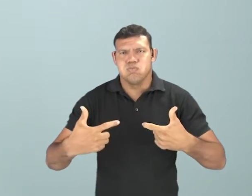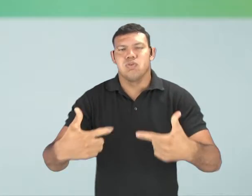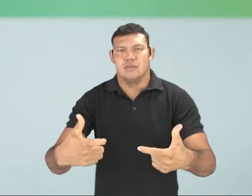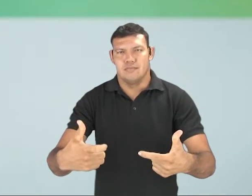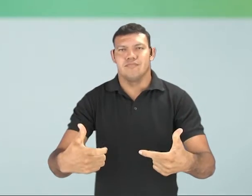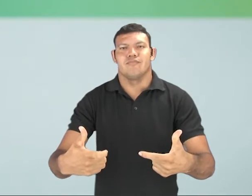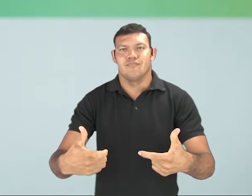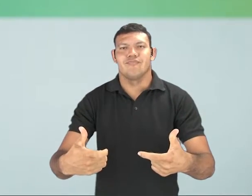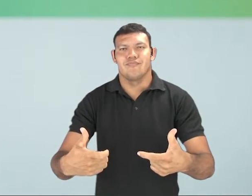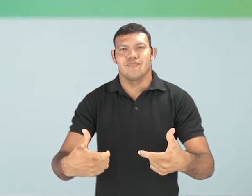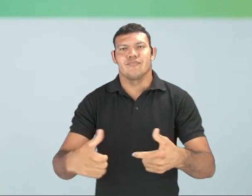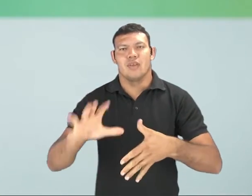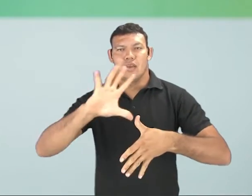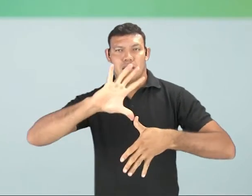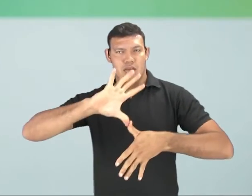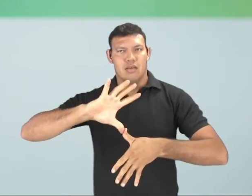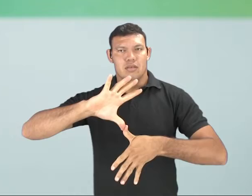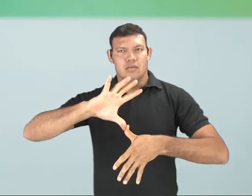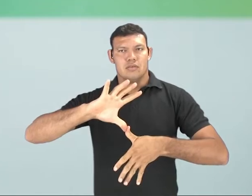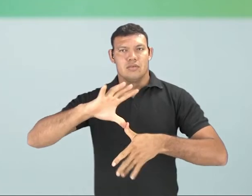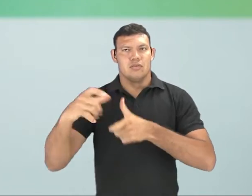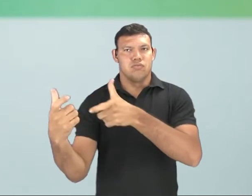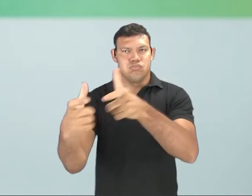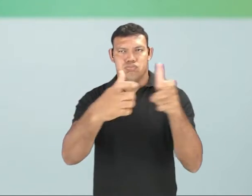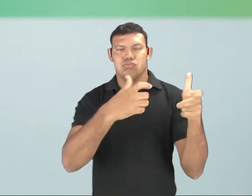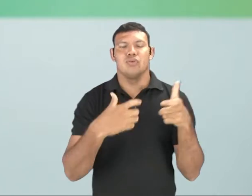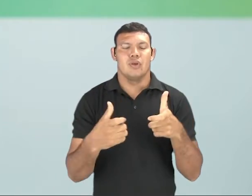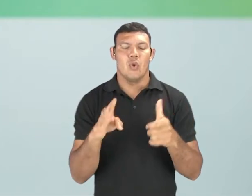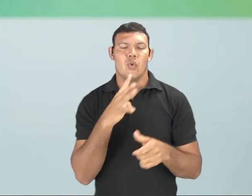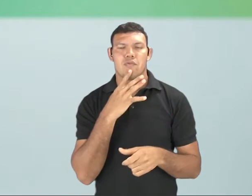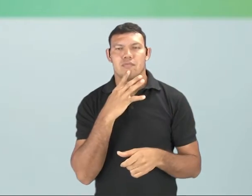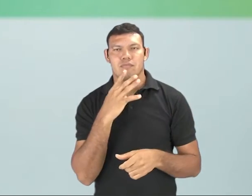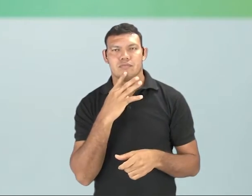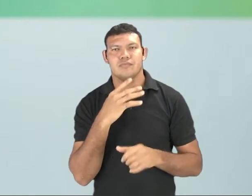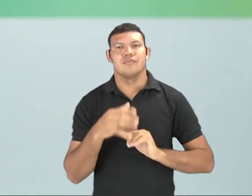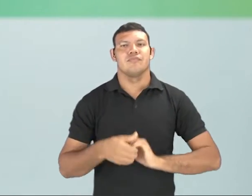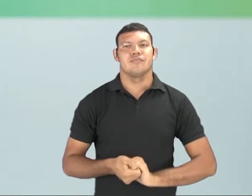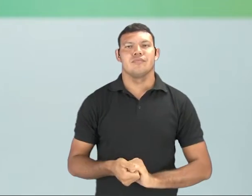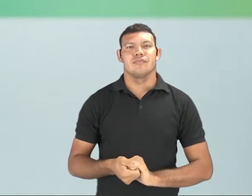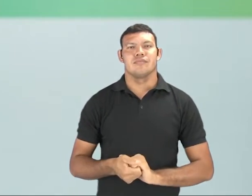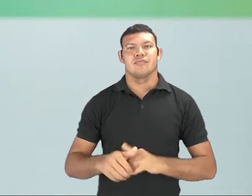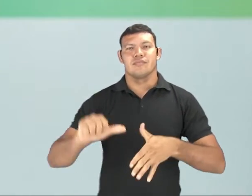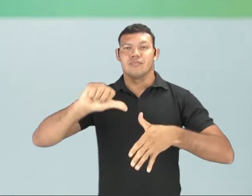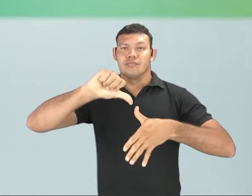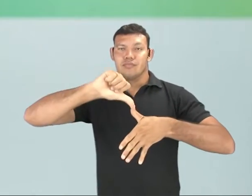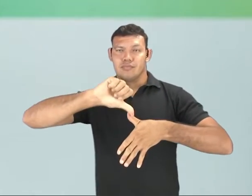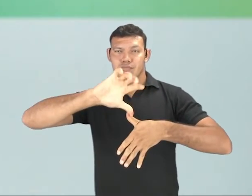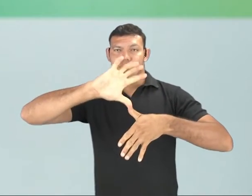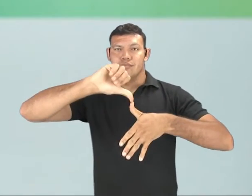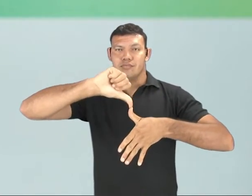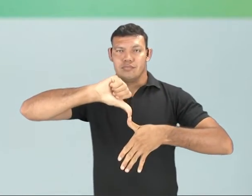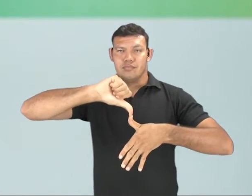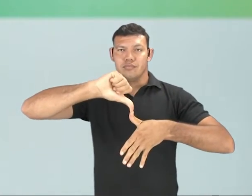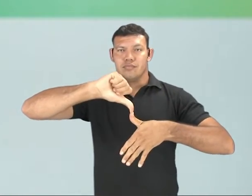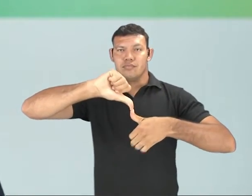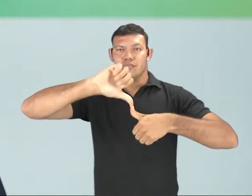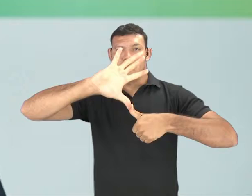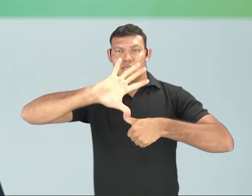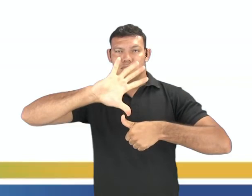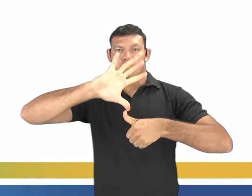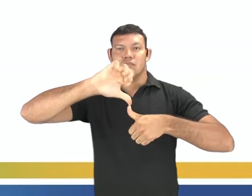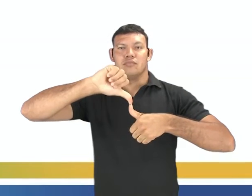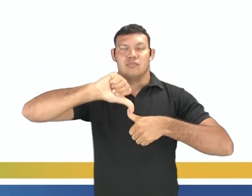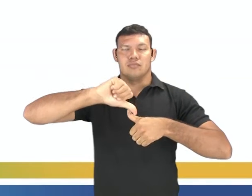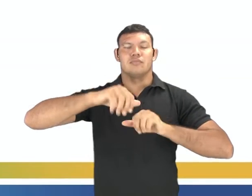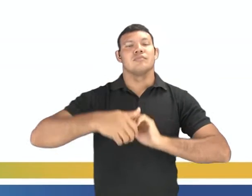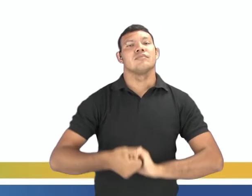a configuração de boa parte dos territórios que conhecemos hoje no continente americano. Os territórios